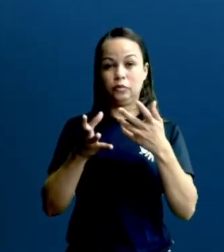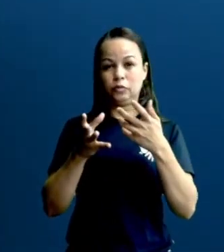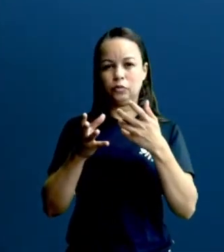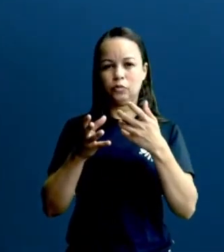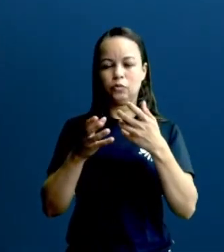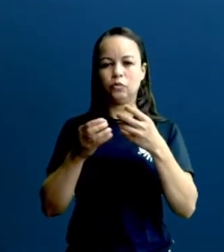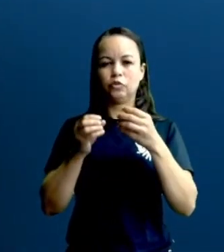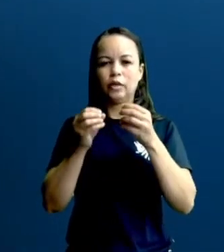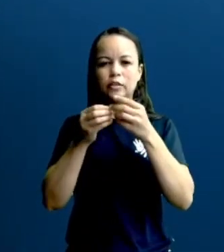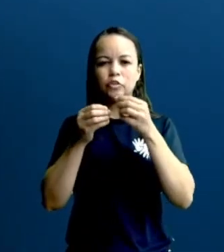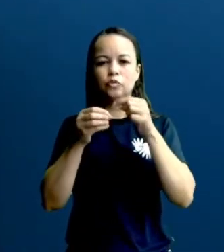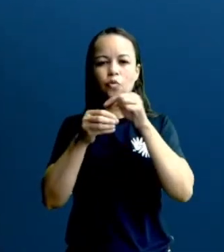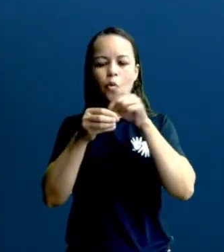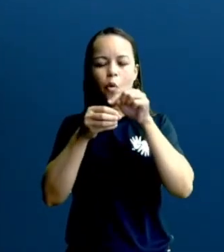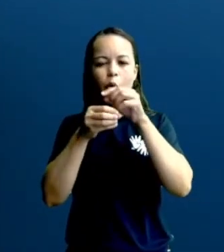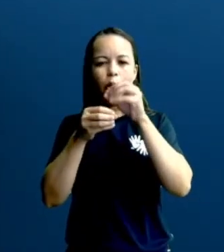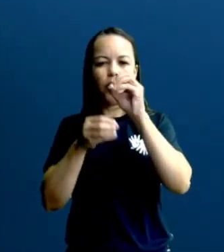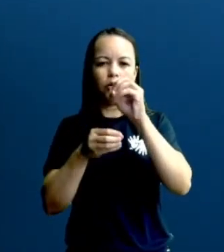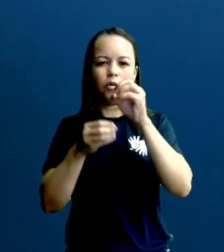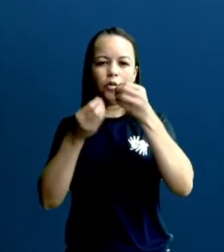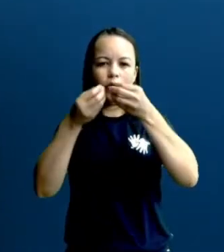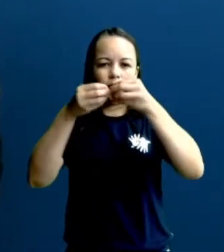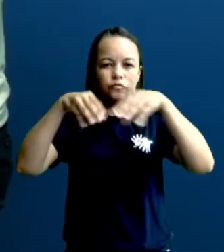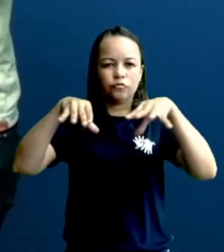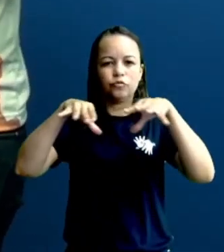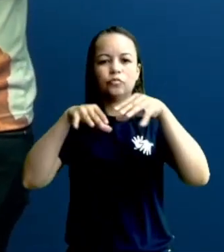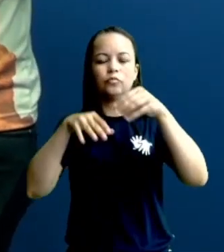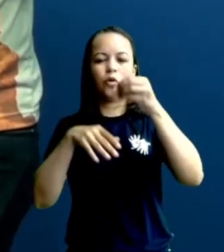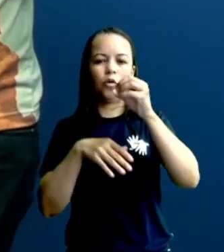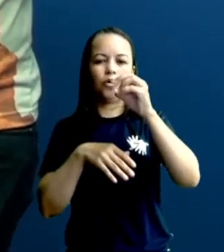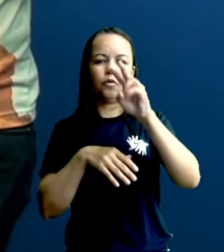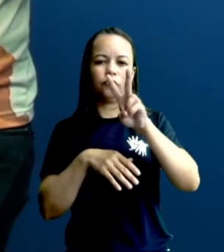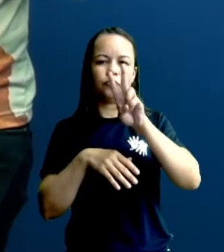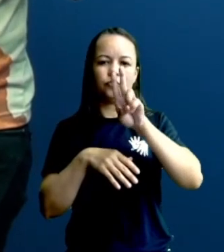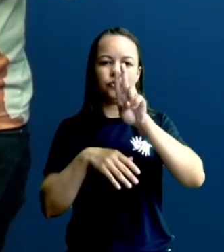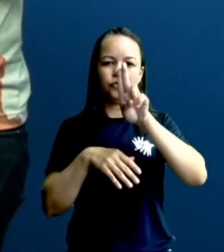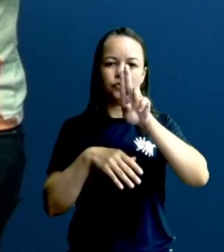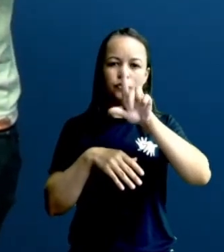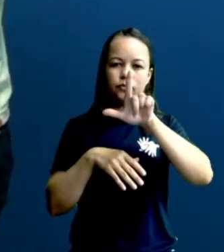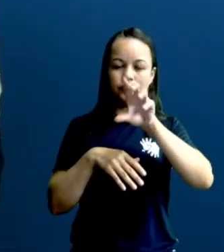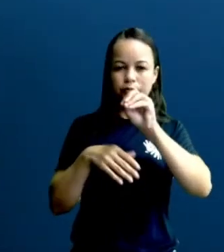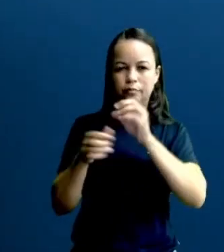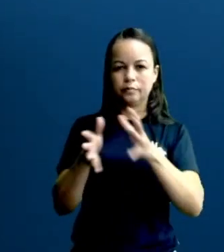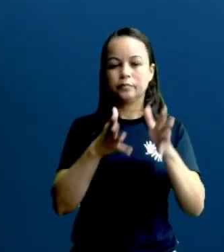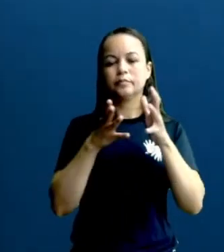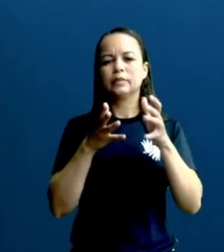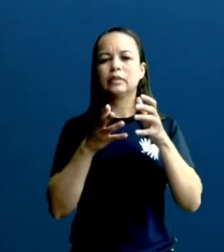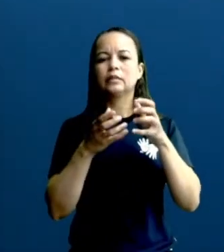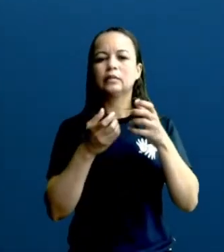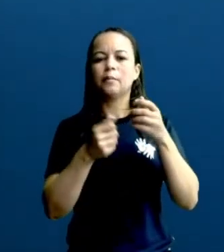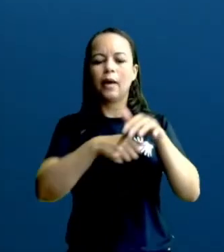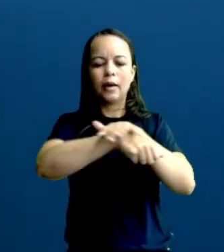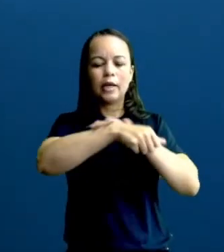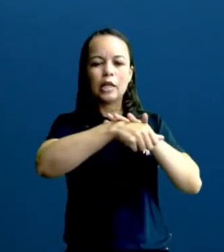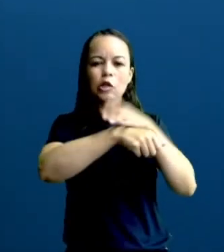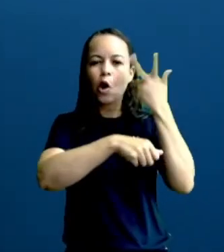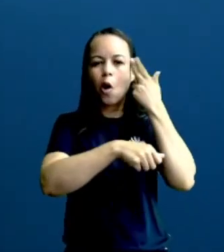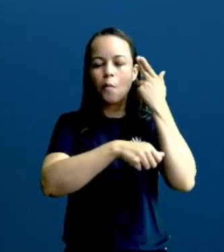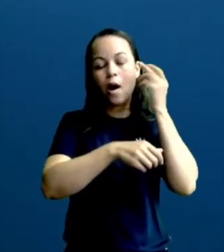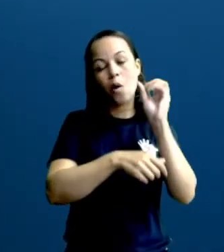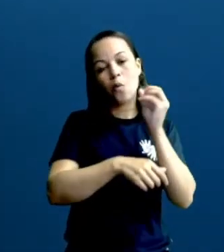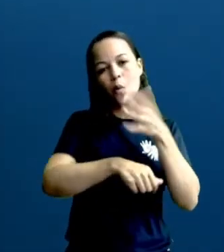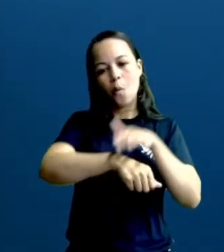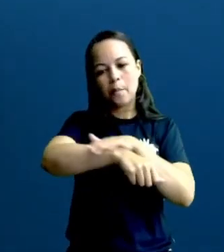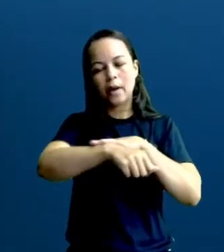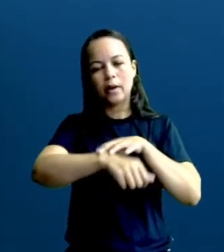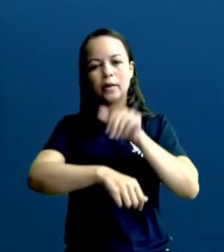do óvulo e gera essas combinações possíveis de que seria um filho de pele normal ou de pele albina, nós